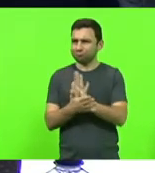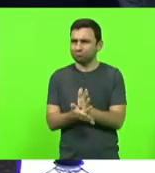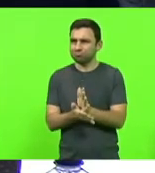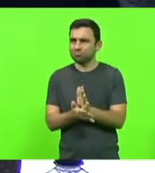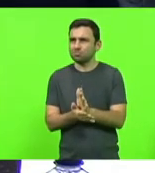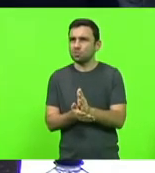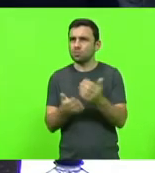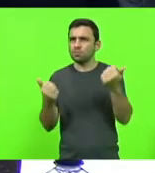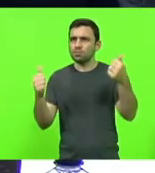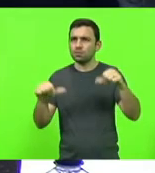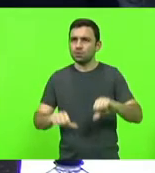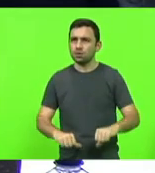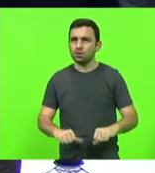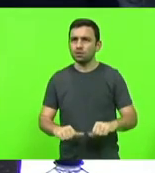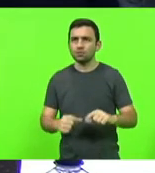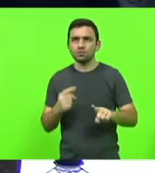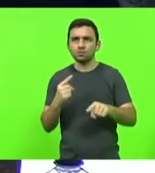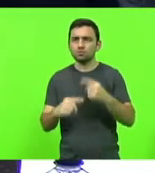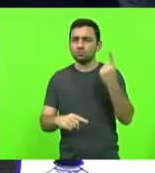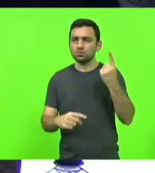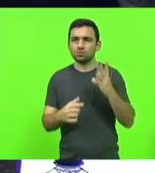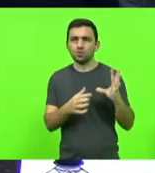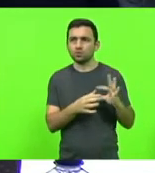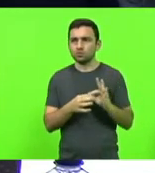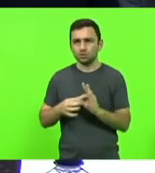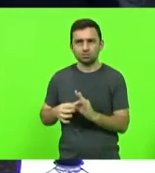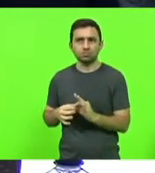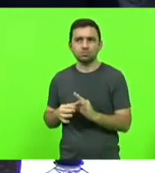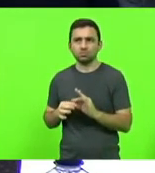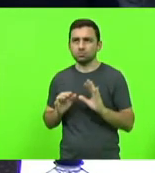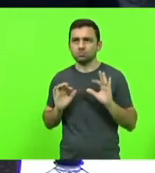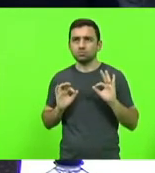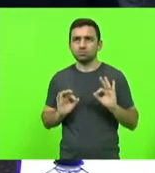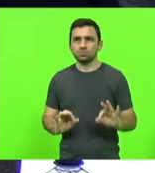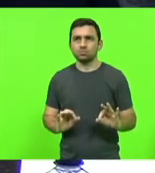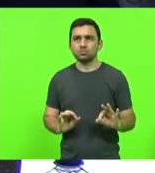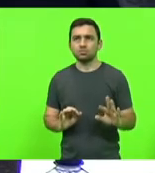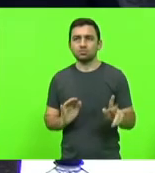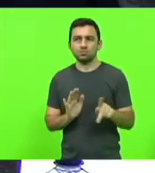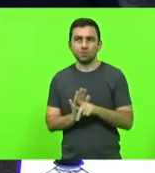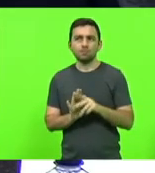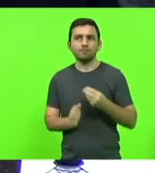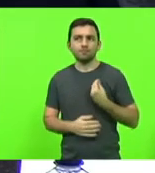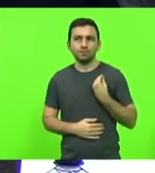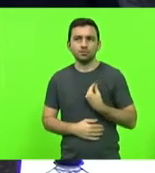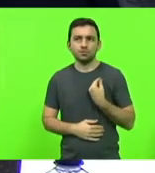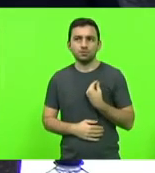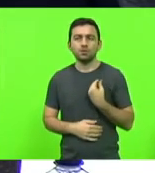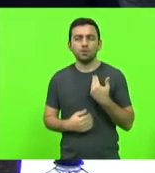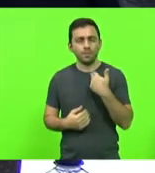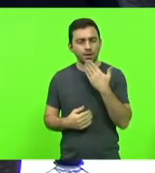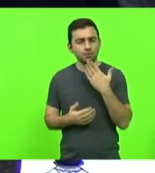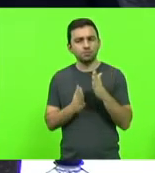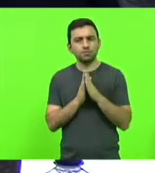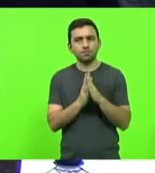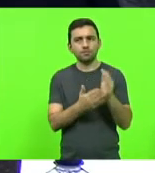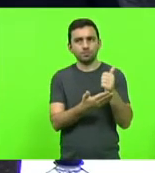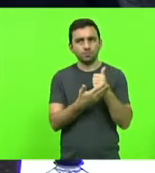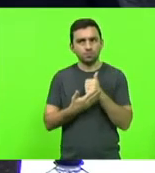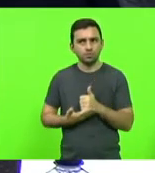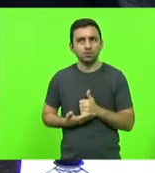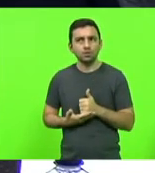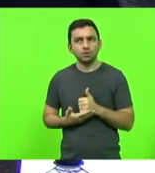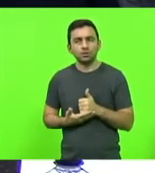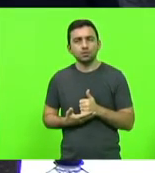barbárie, fora de qualquer contexto e dos princípios que são regidos pela vida. Então, eu peço também a vênia dos nobres colegas para